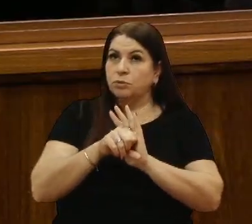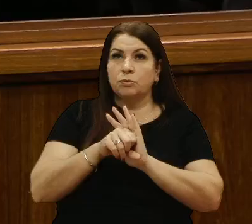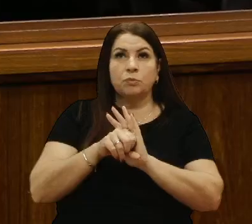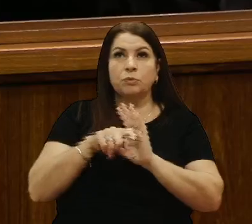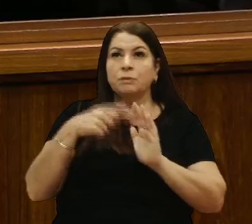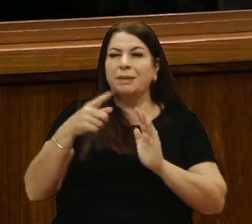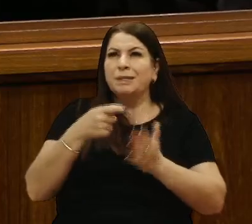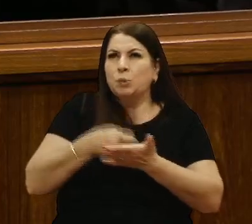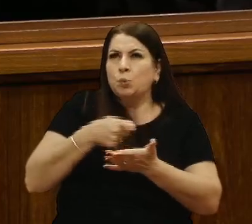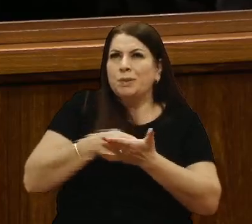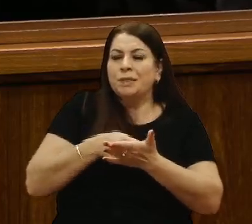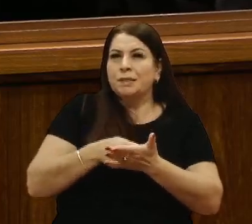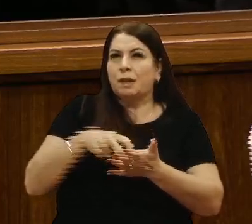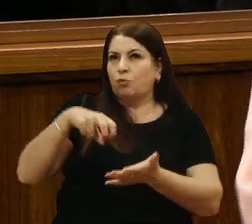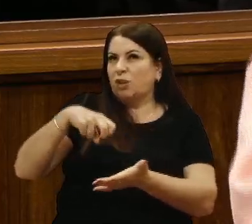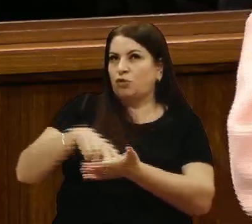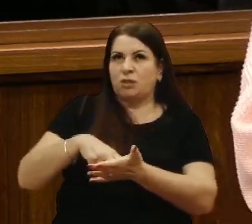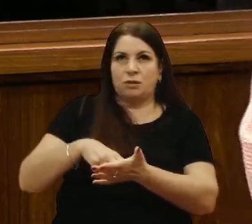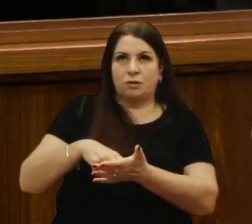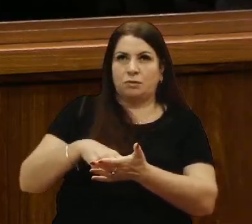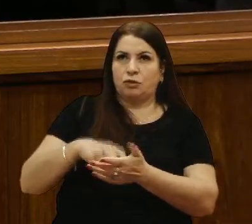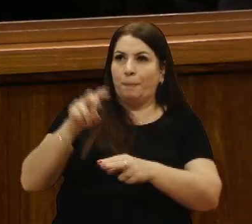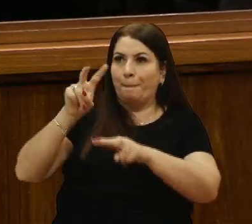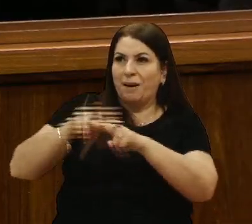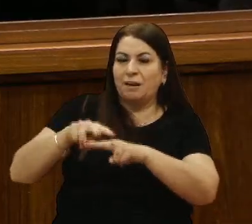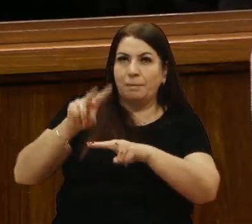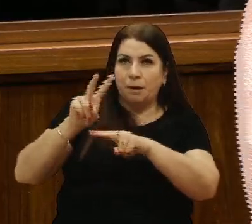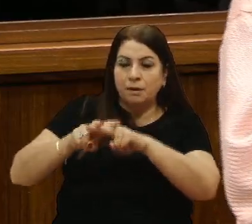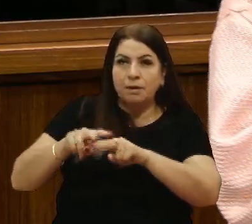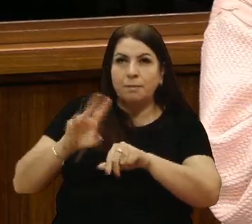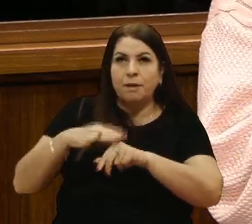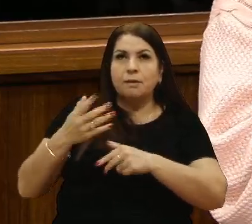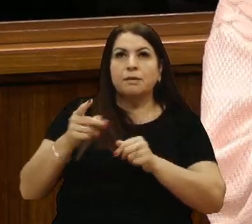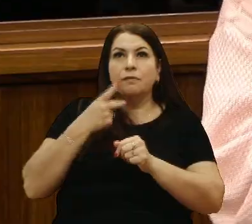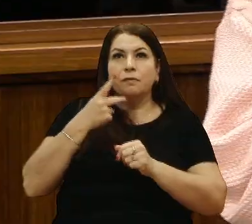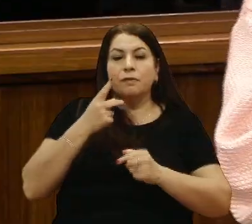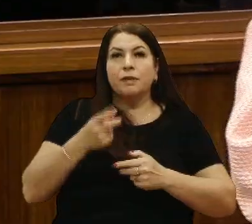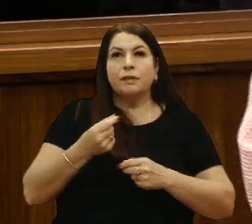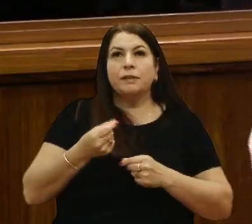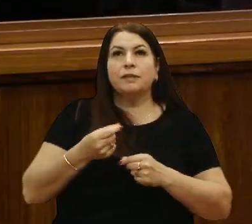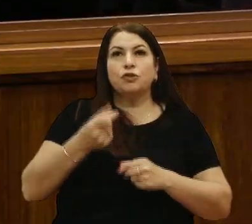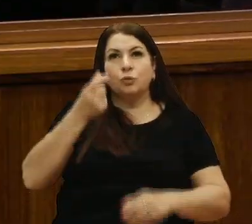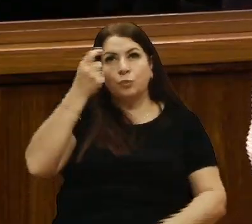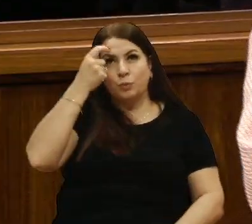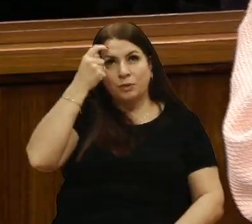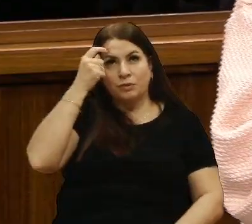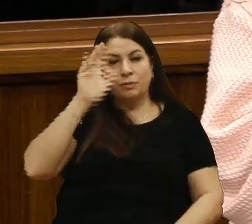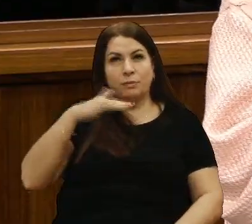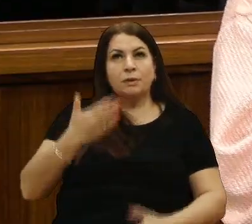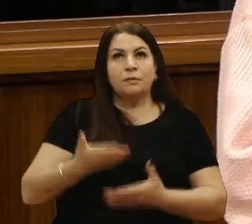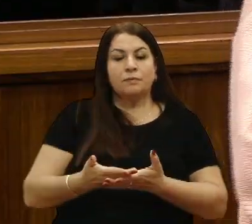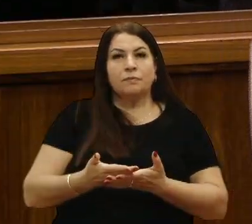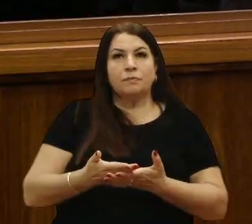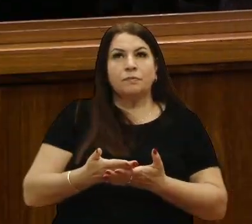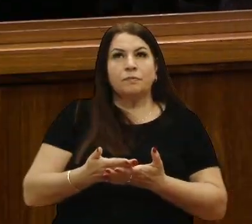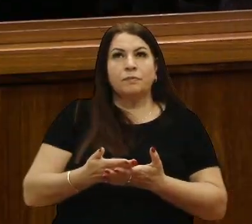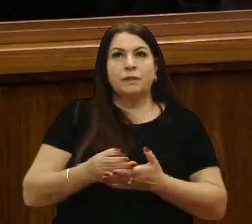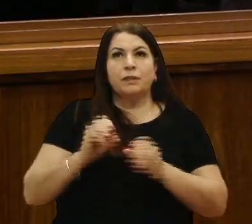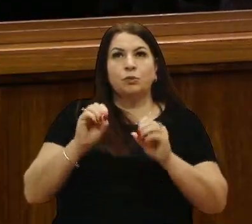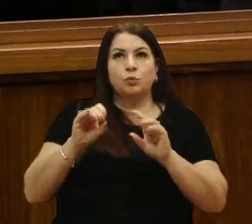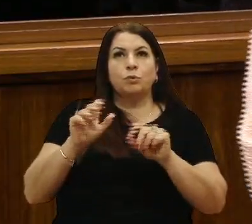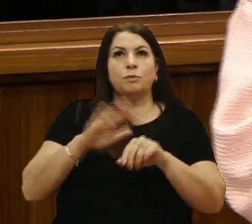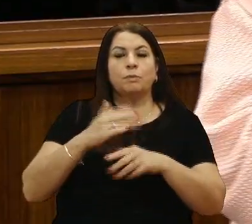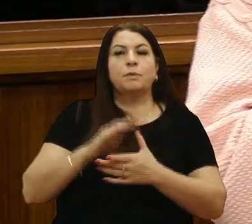de endurecer penas, de prender mais, a gente tem que falar de conscientizar mais, de